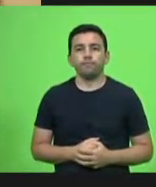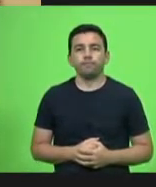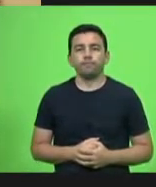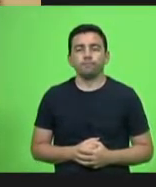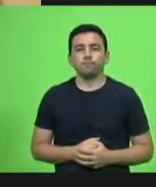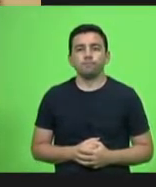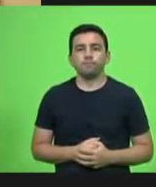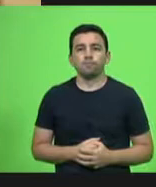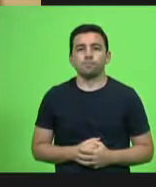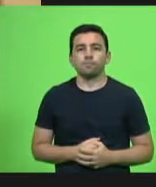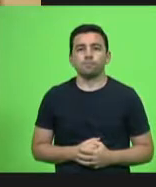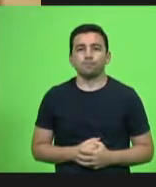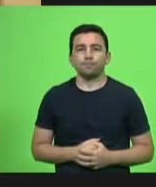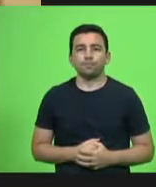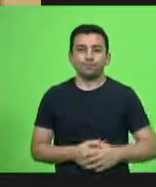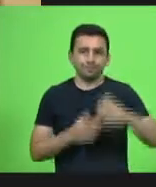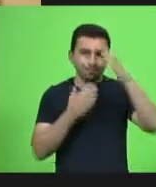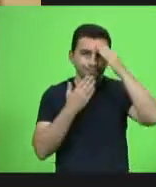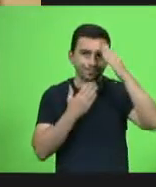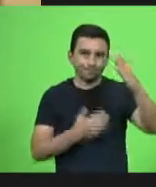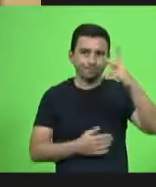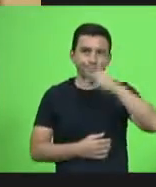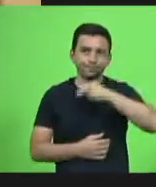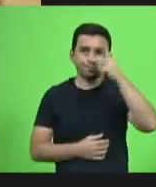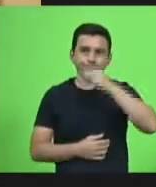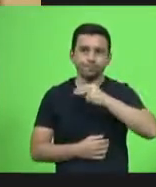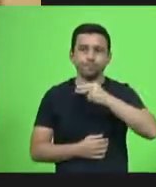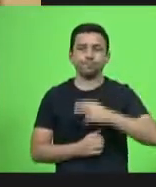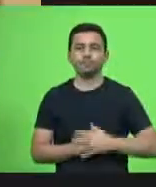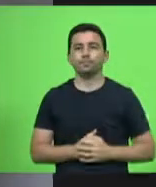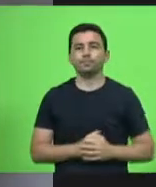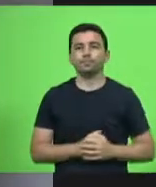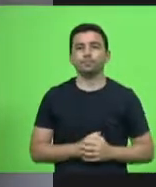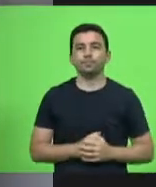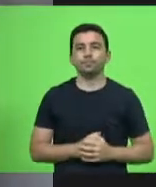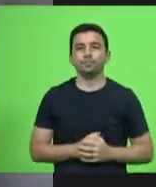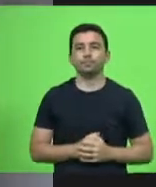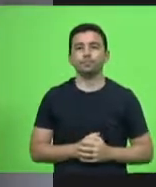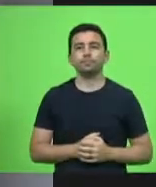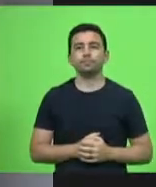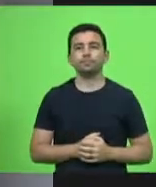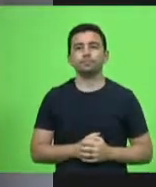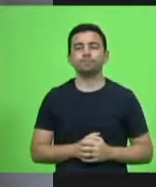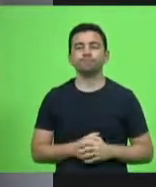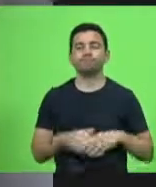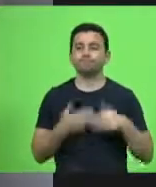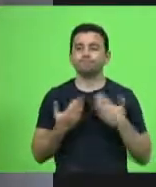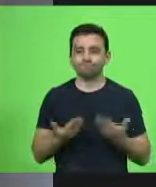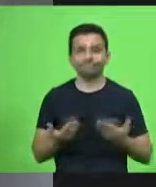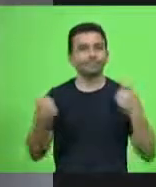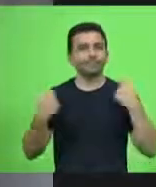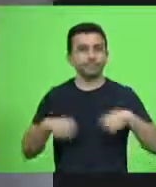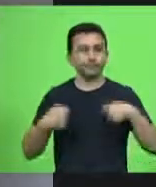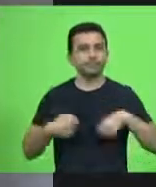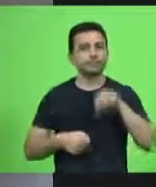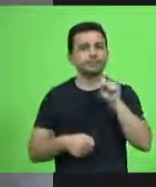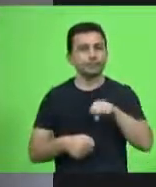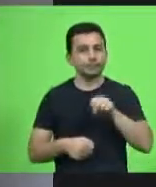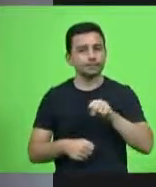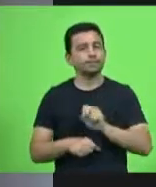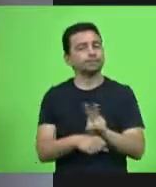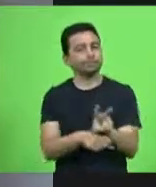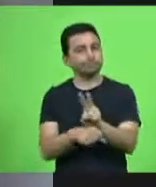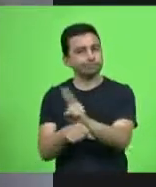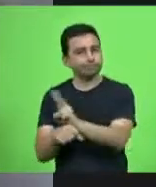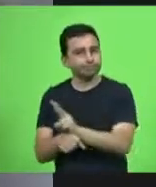Muito, muito obrigado, deputado Kennedy. Acho que a gente precisa, sim, fazer essa fiscalização e saber,